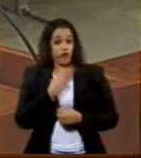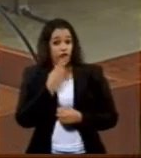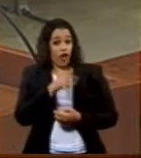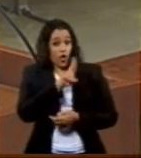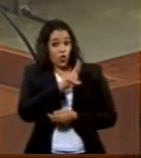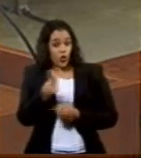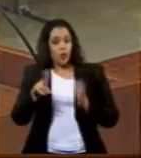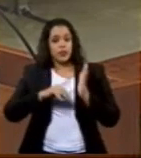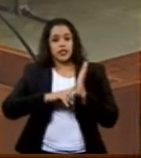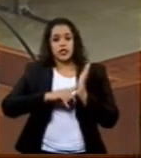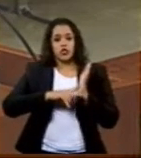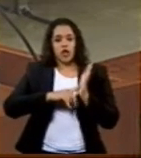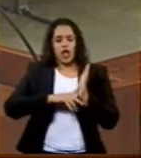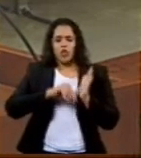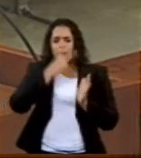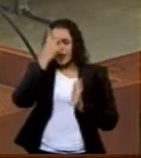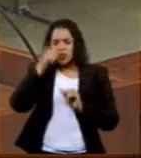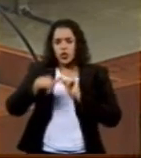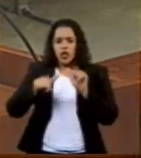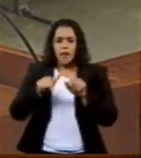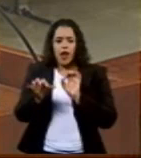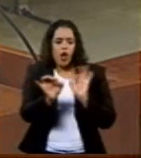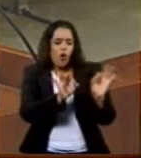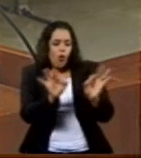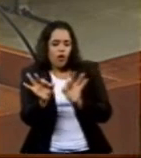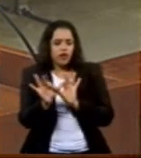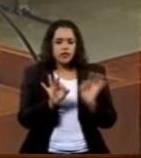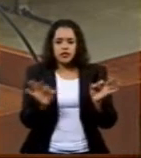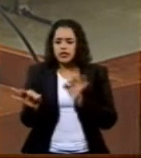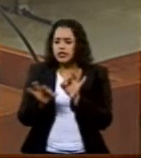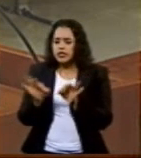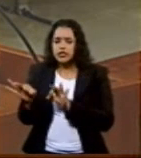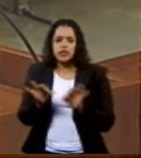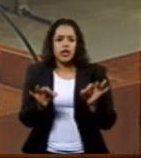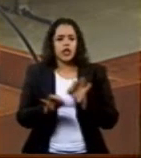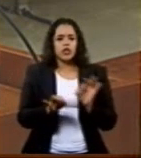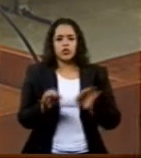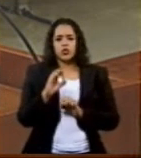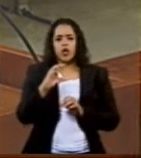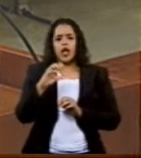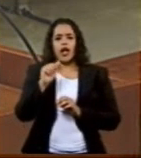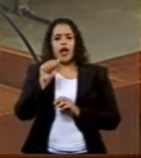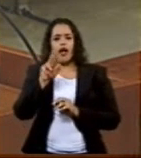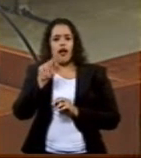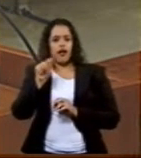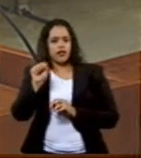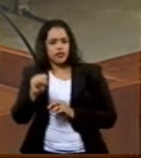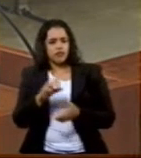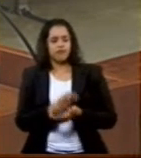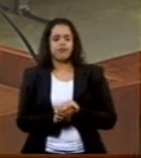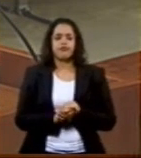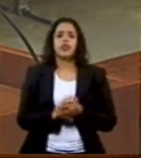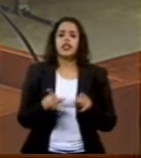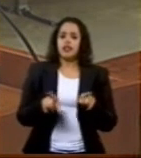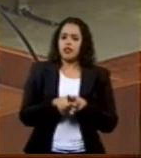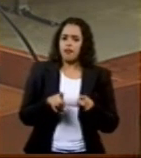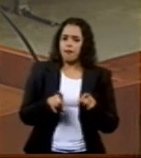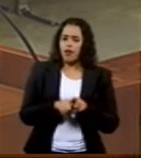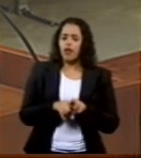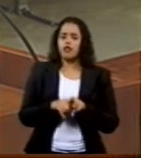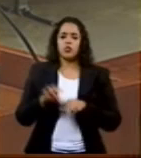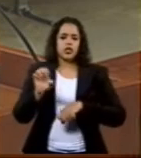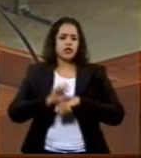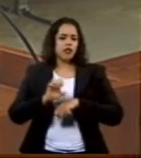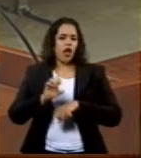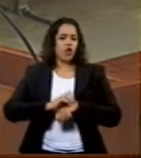do Sindicato dos Estivadores de Imbituba, Santa Catarina, falo também em nome do Sindicato dos Estivadores de Belém do Pará, mas faço